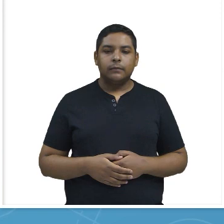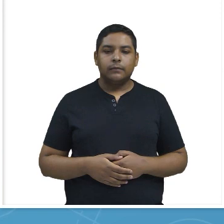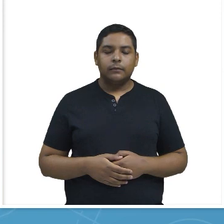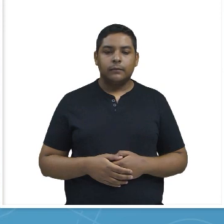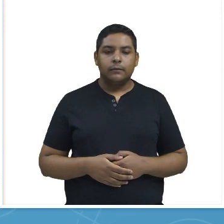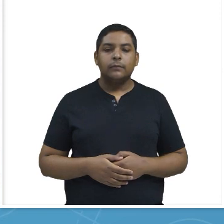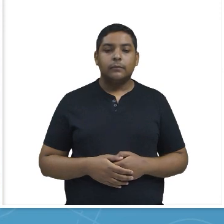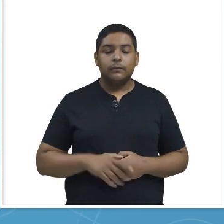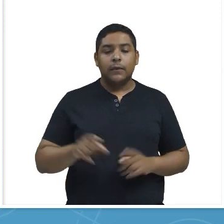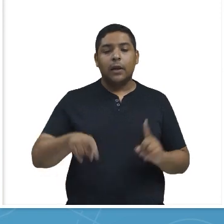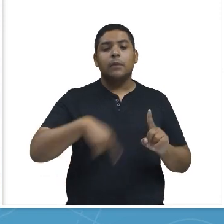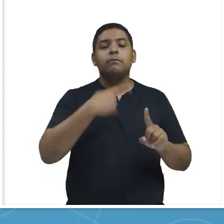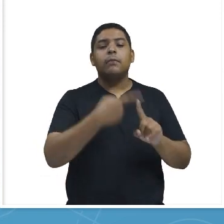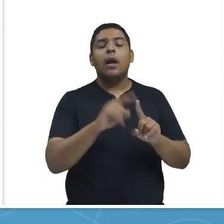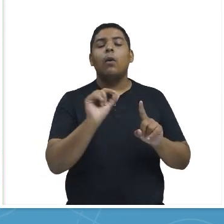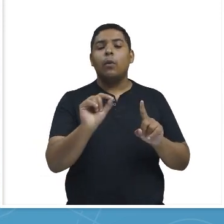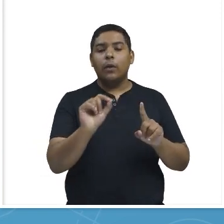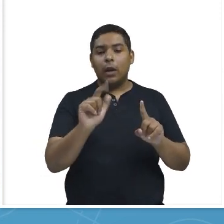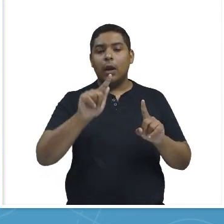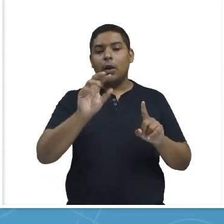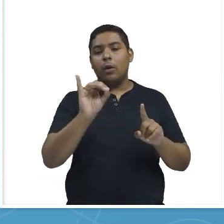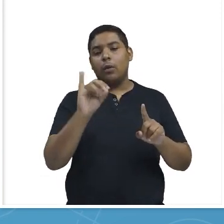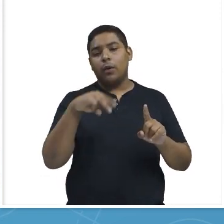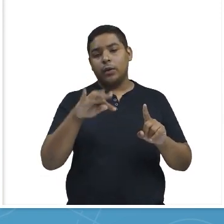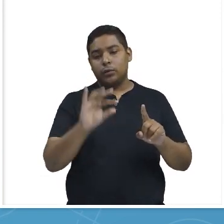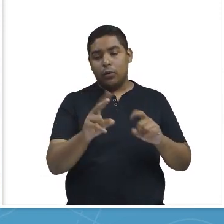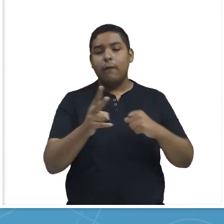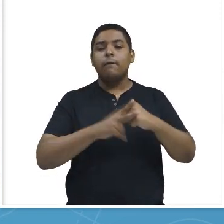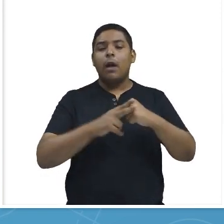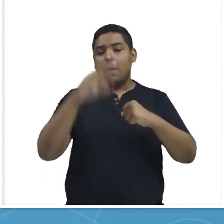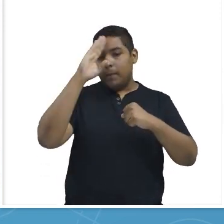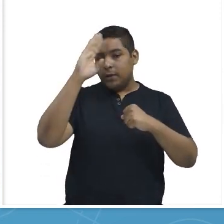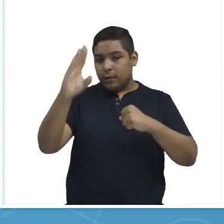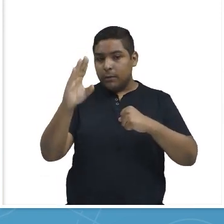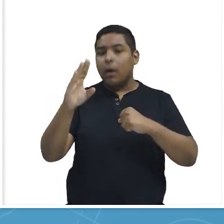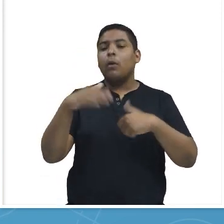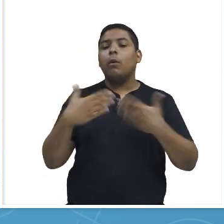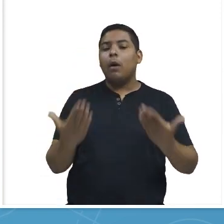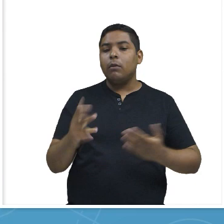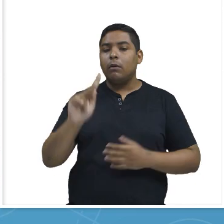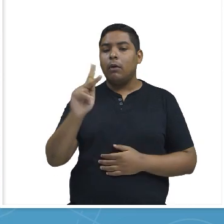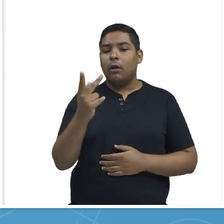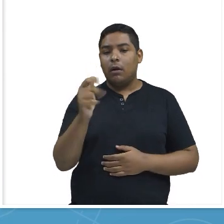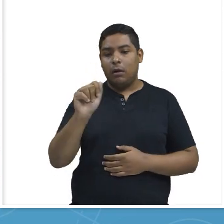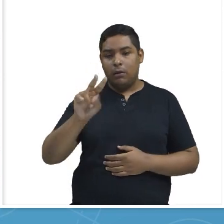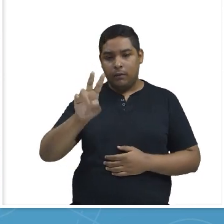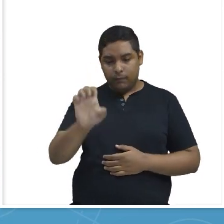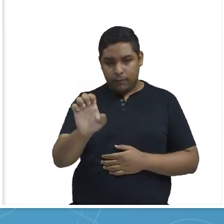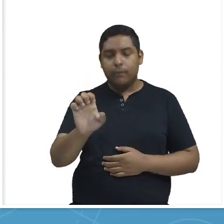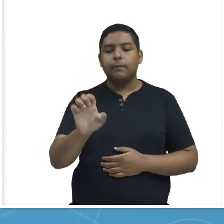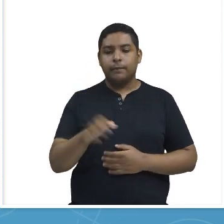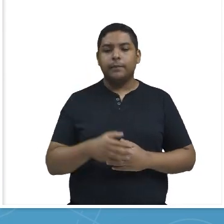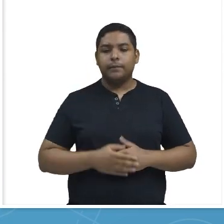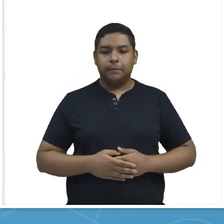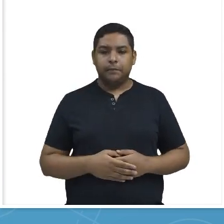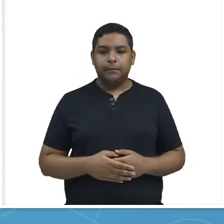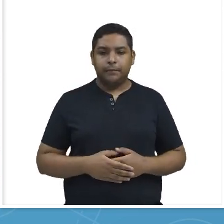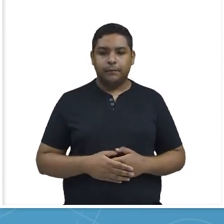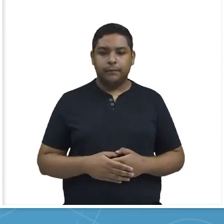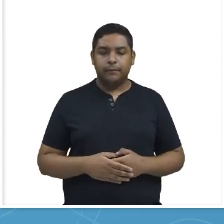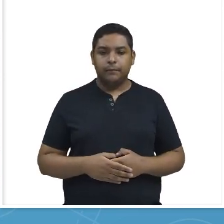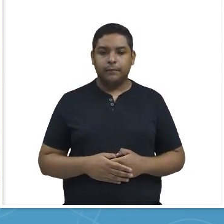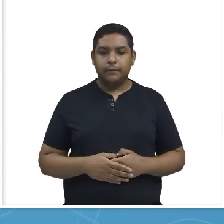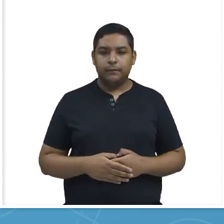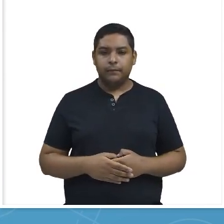do going to. Verbo principal quem é, people? Have, verbo ter ou possuir. Are they going to have a big